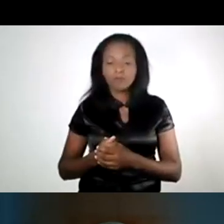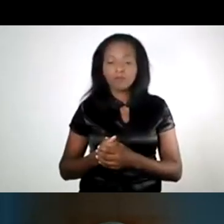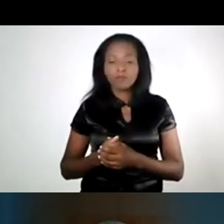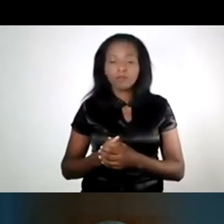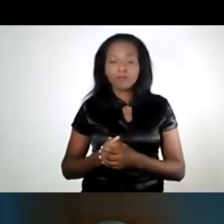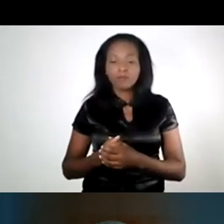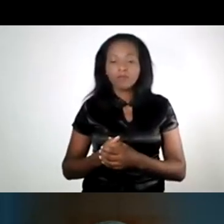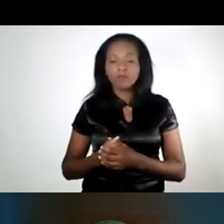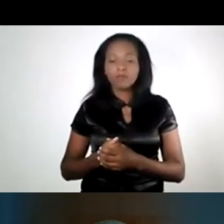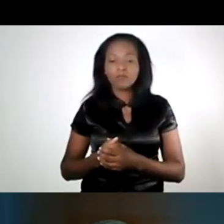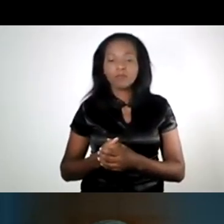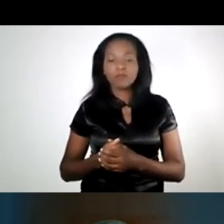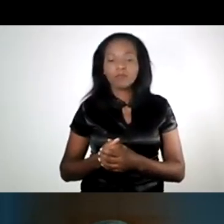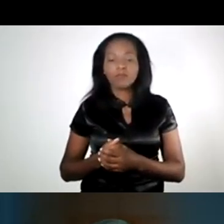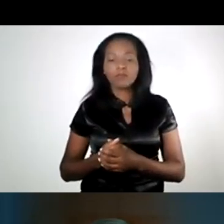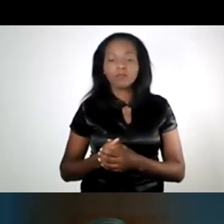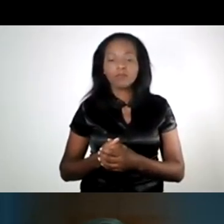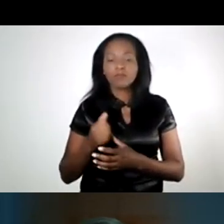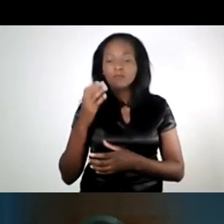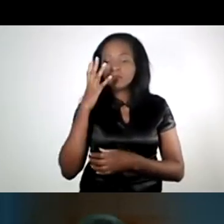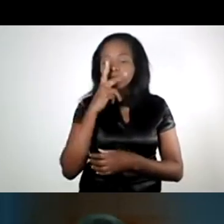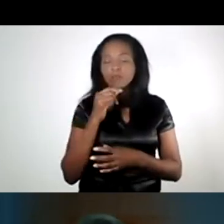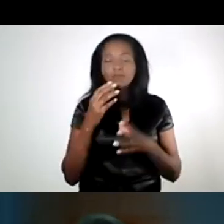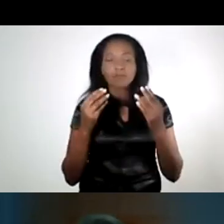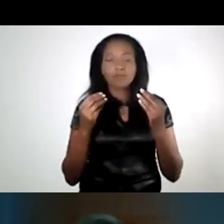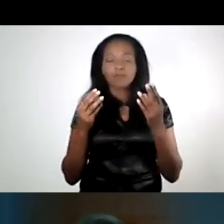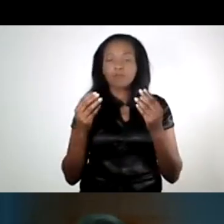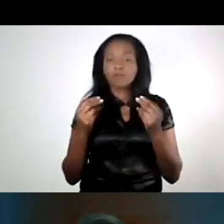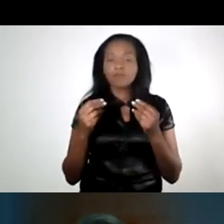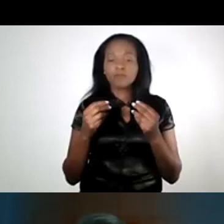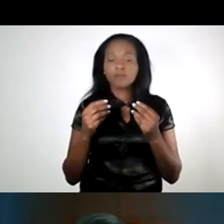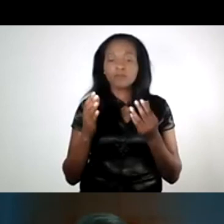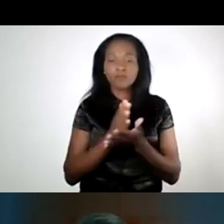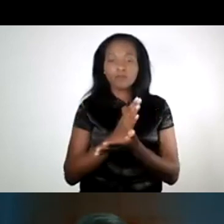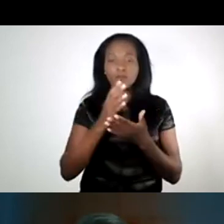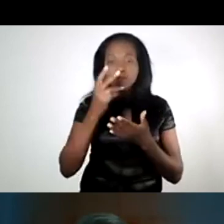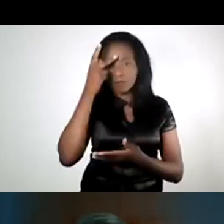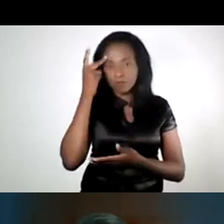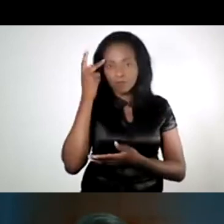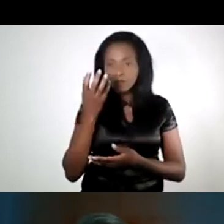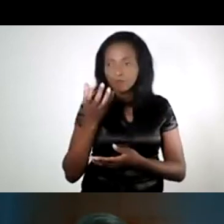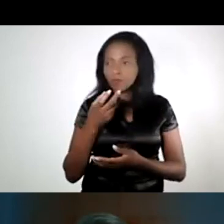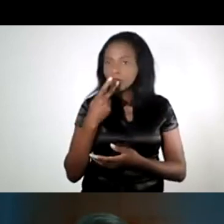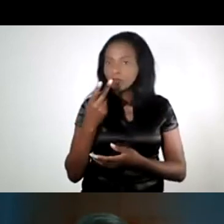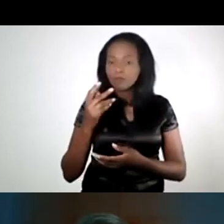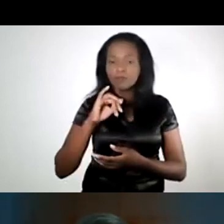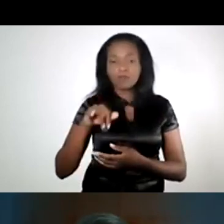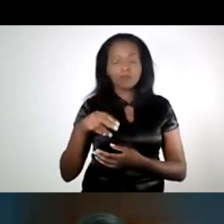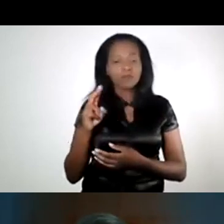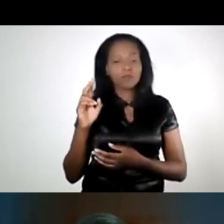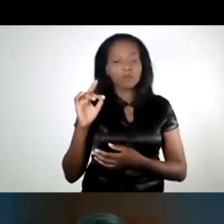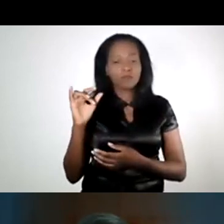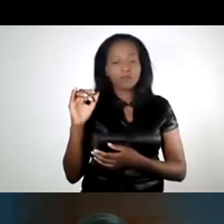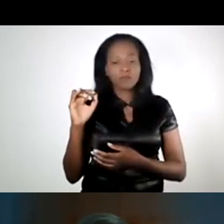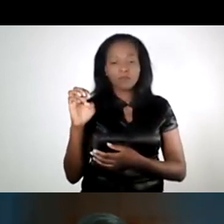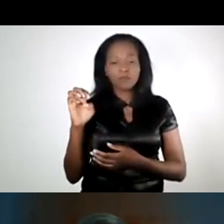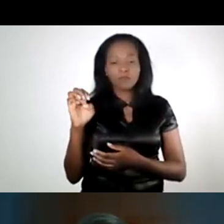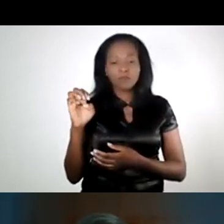tá lindo demais isso. Gente, mais alguém quer falar? Julie, você tem mais perguntas para as autoras?